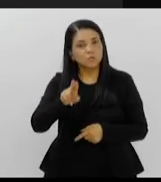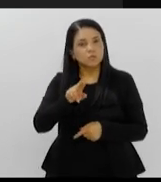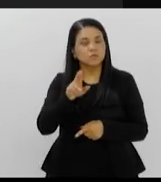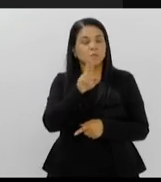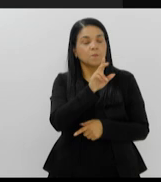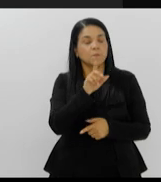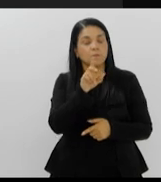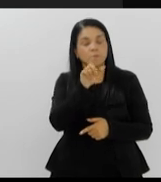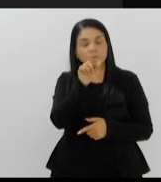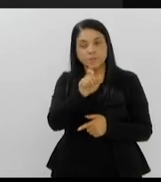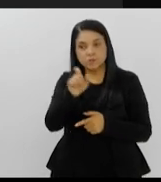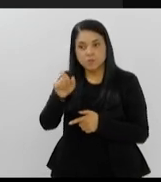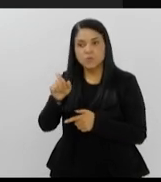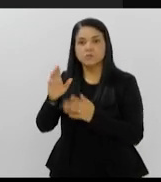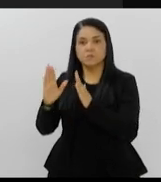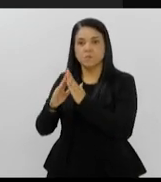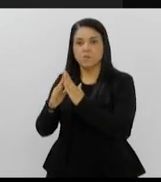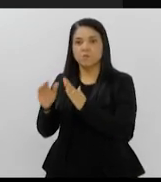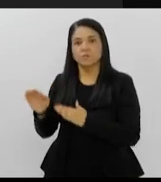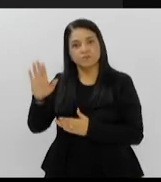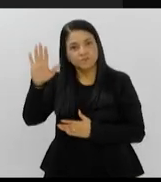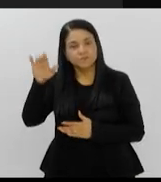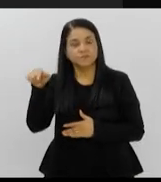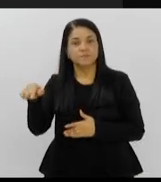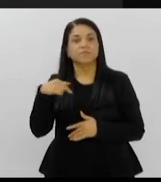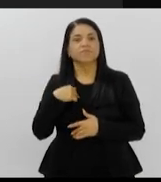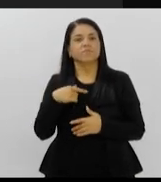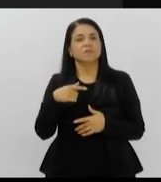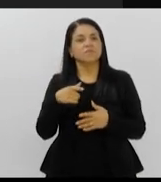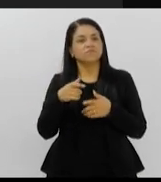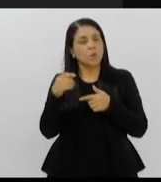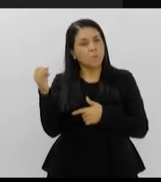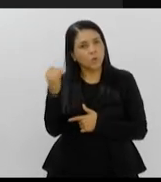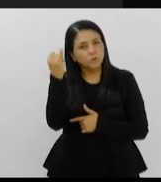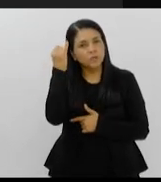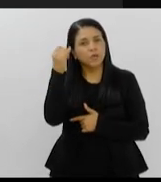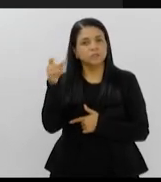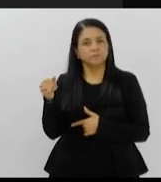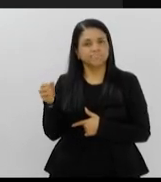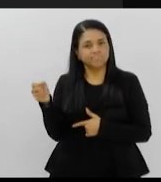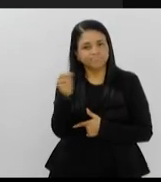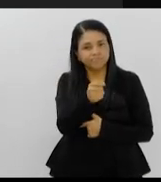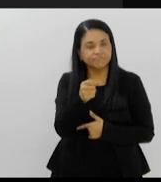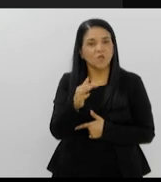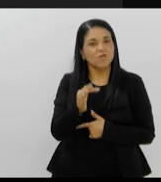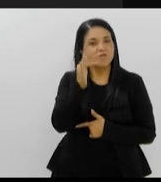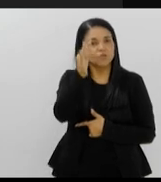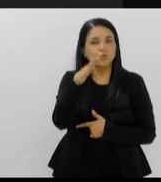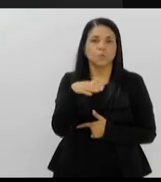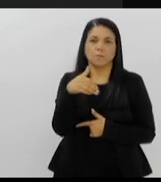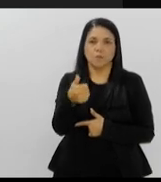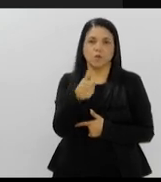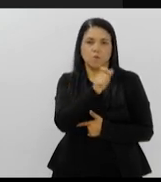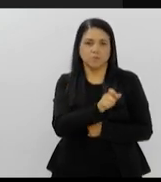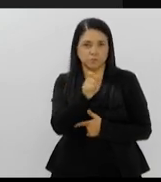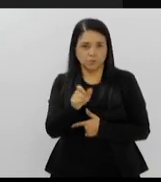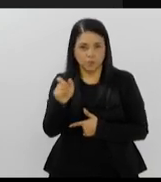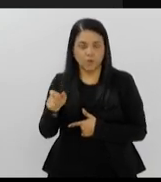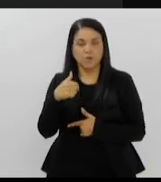das comunidades. Isso foi muito importante, abriu muito espaço, muito futuro para as pessoas. Então, eu